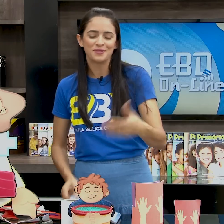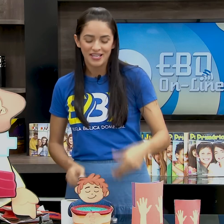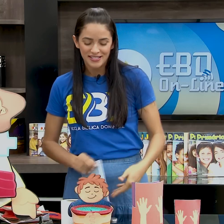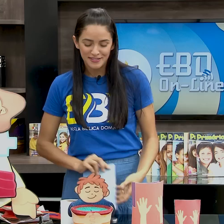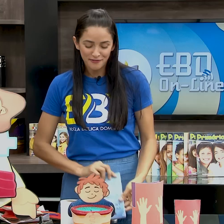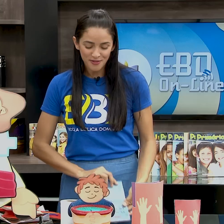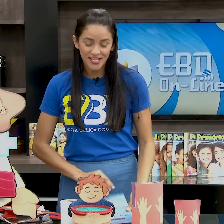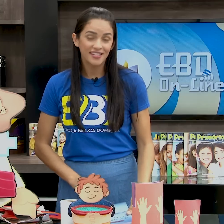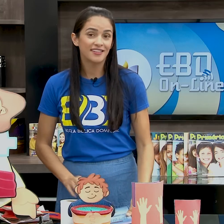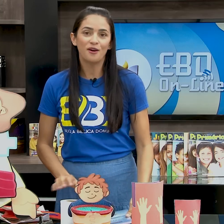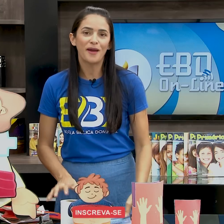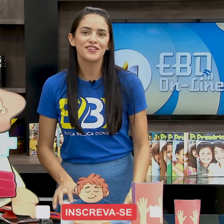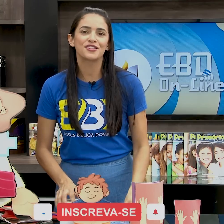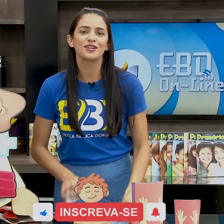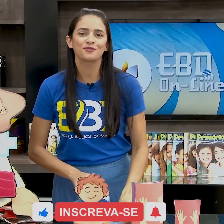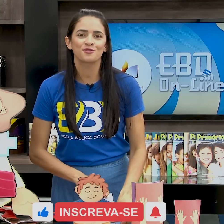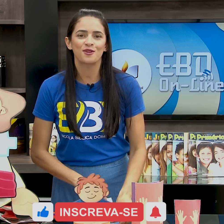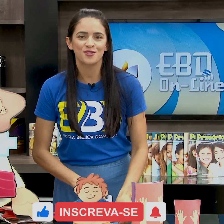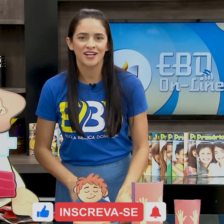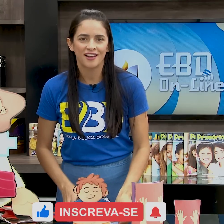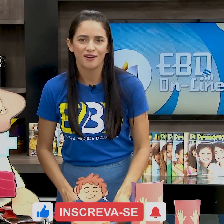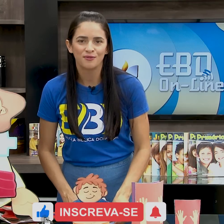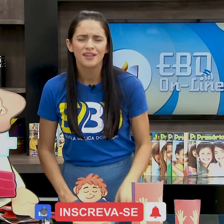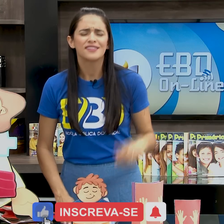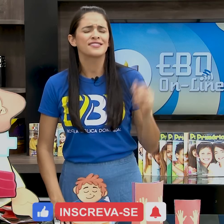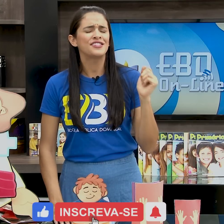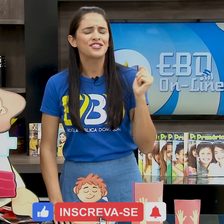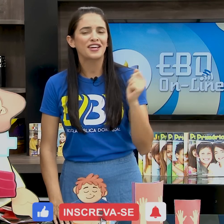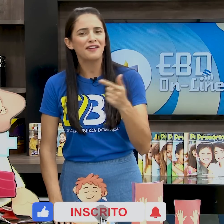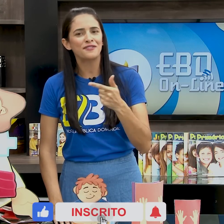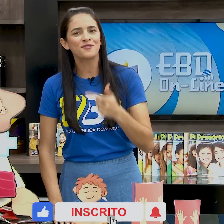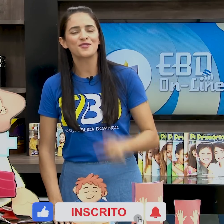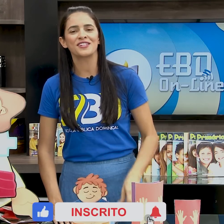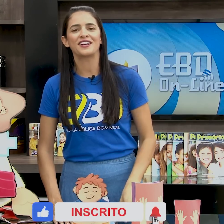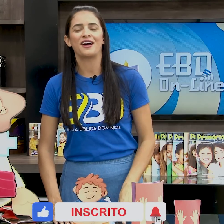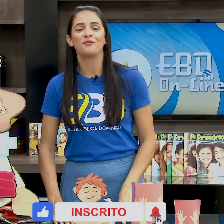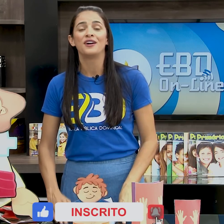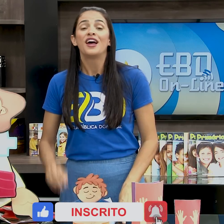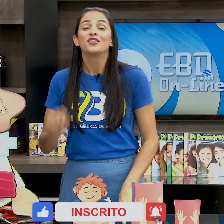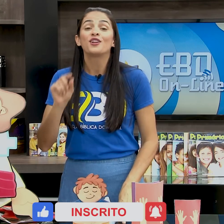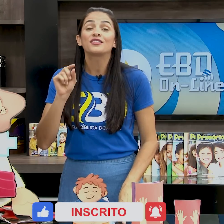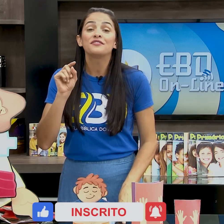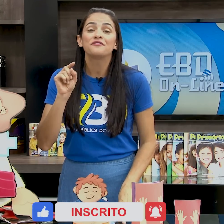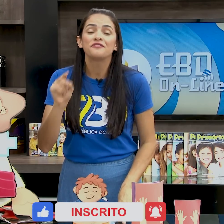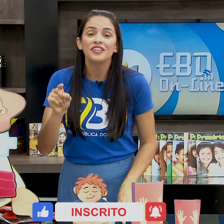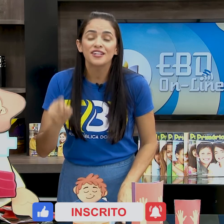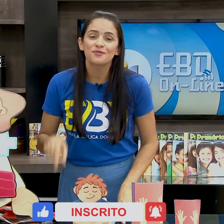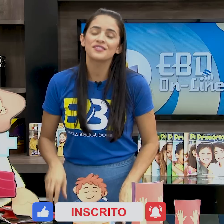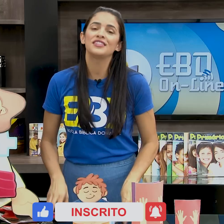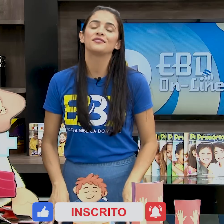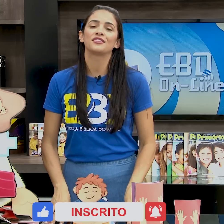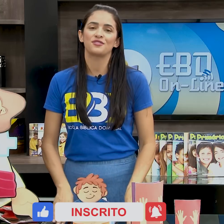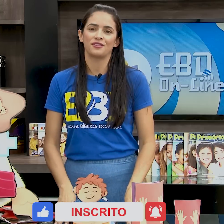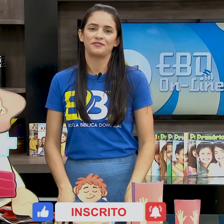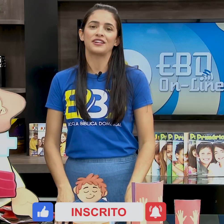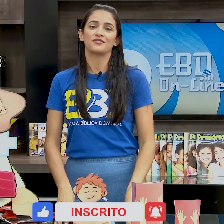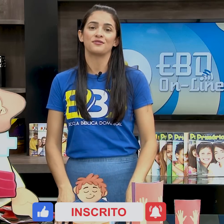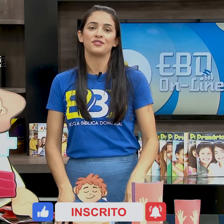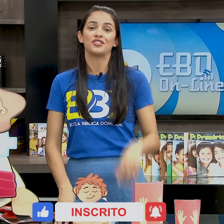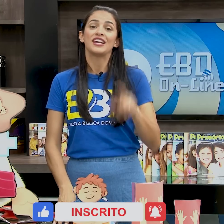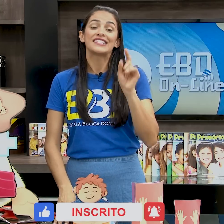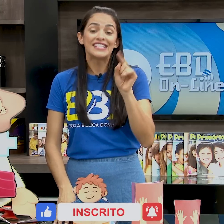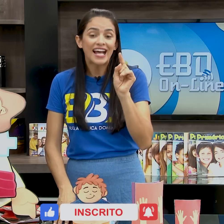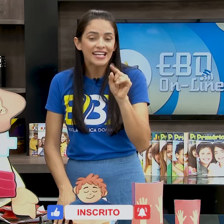abençoando se você ainda não é inscrito no nosso canal se inscreva no nosso canal notifique o Sininho das